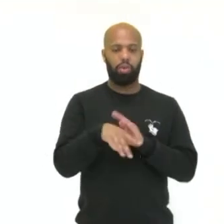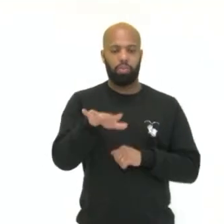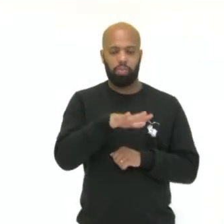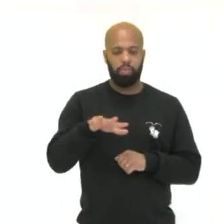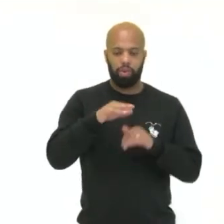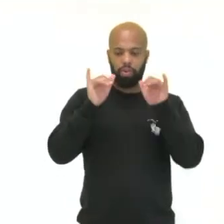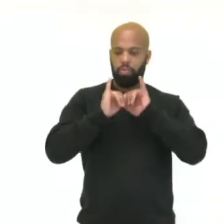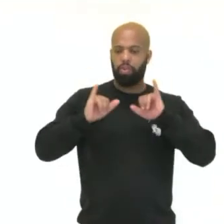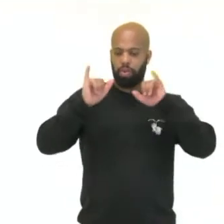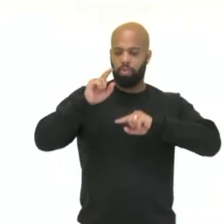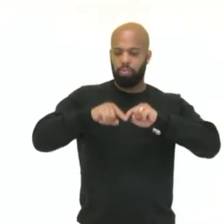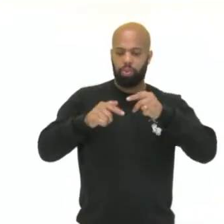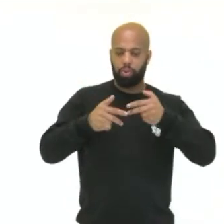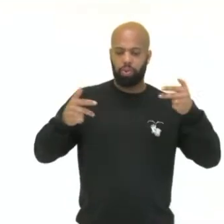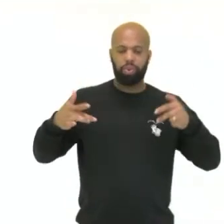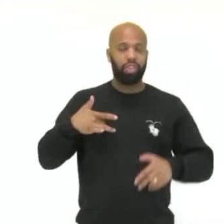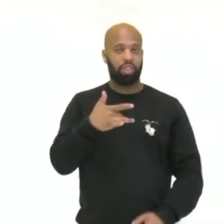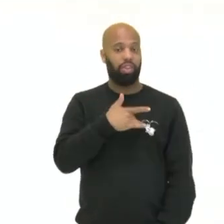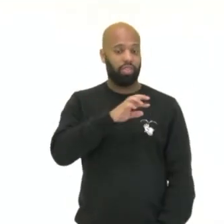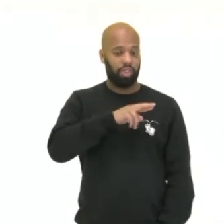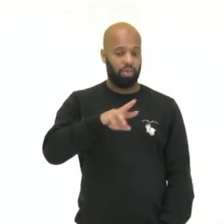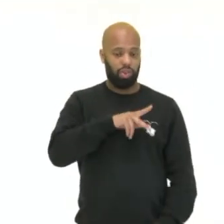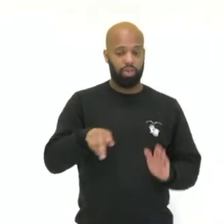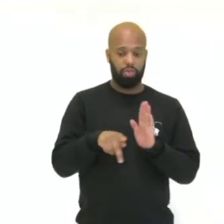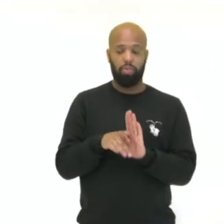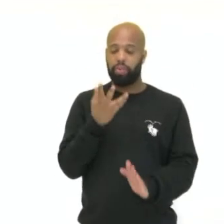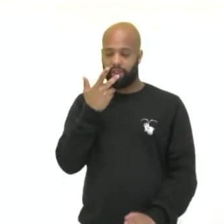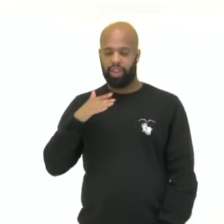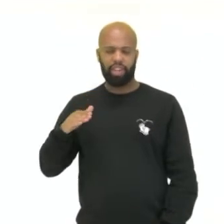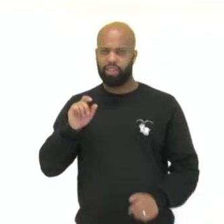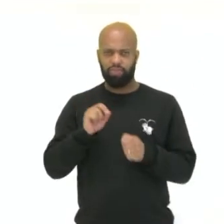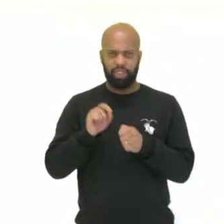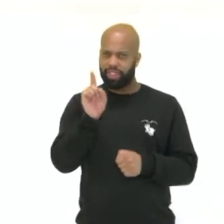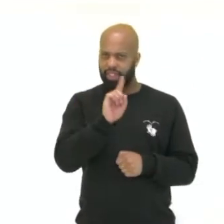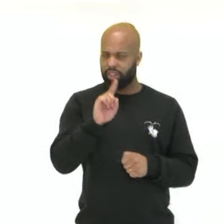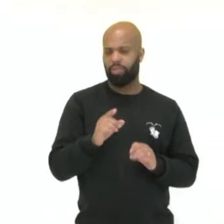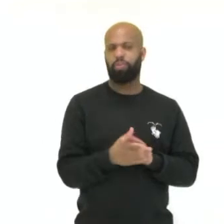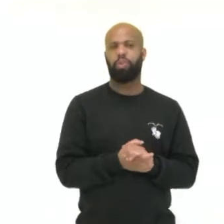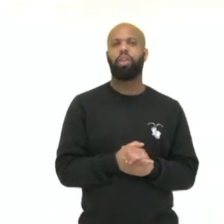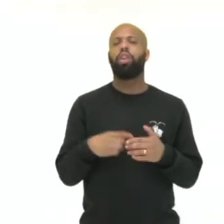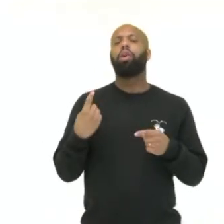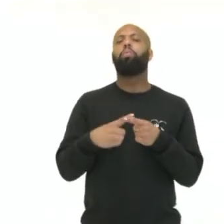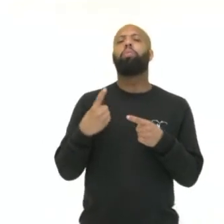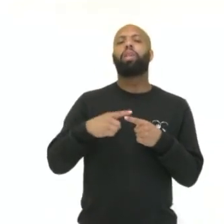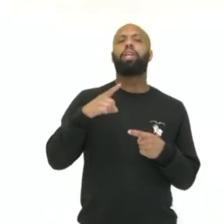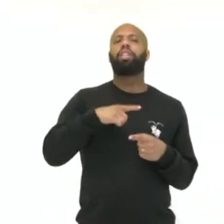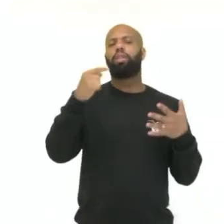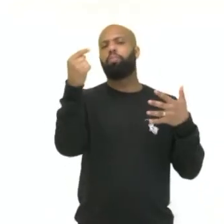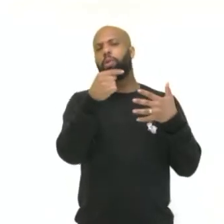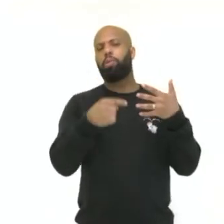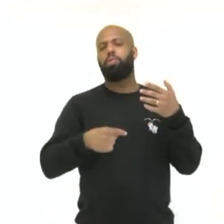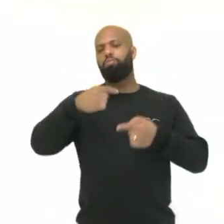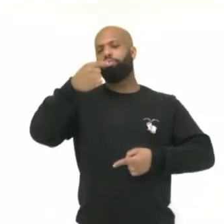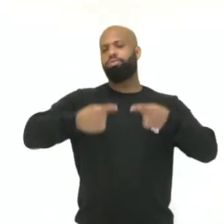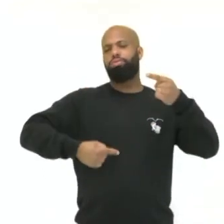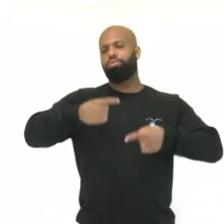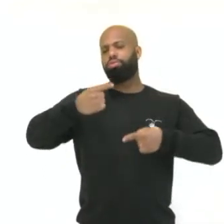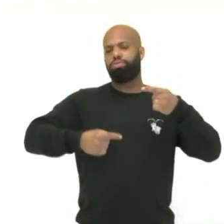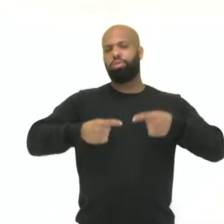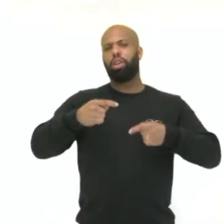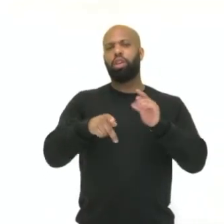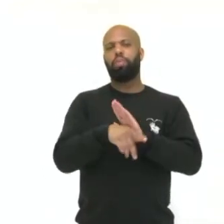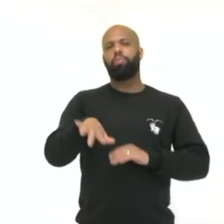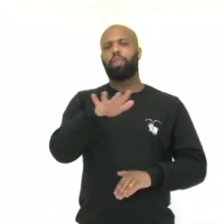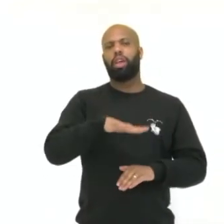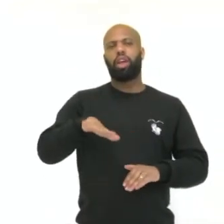produto não saudável para a criança, eles não o fariam. Porque existe toda essa discussão do lado do mercado